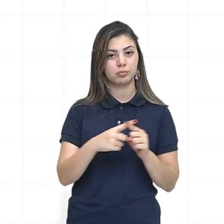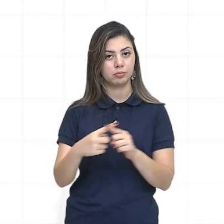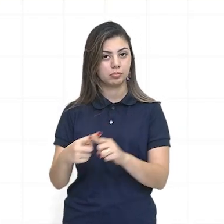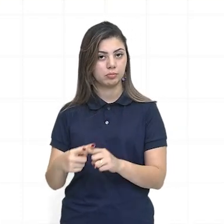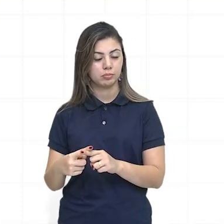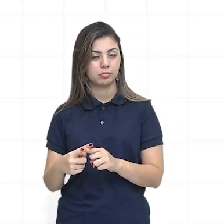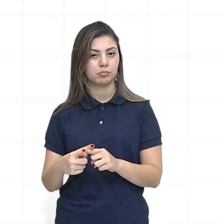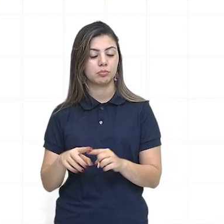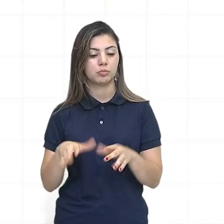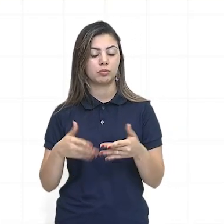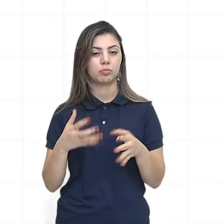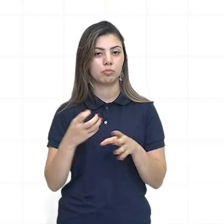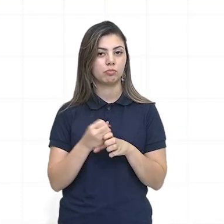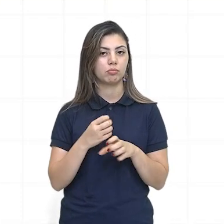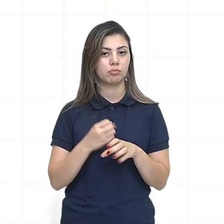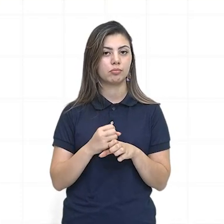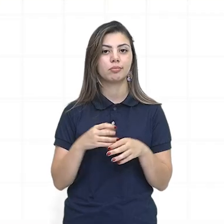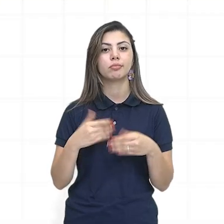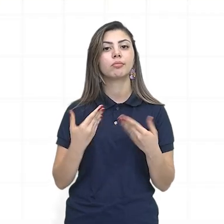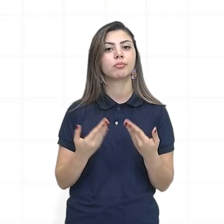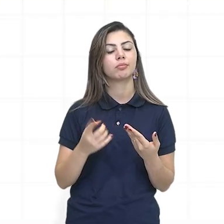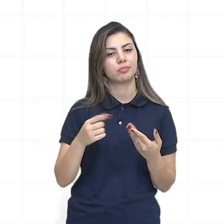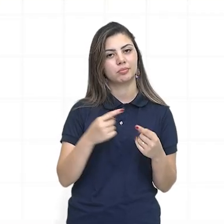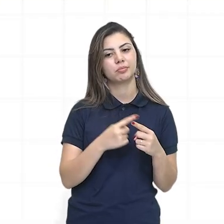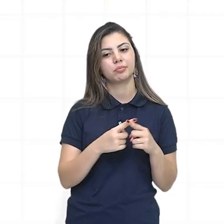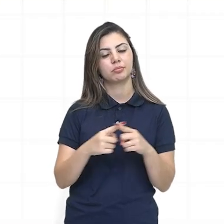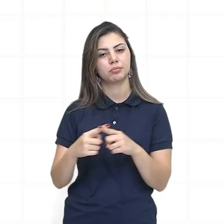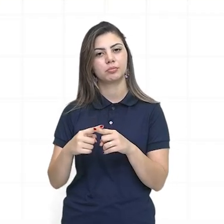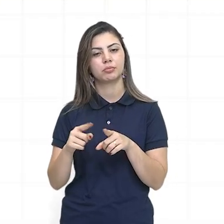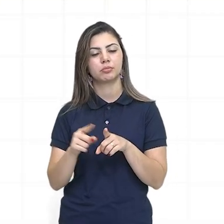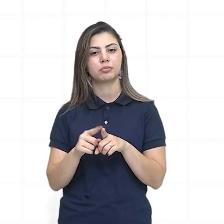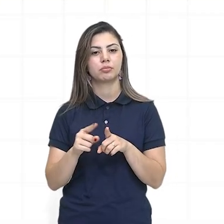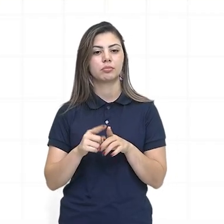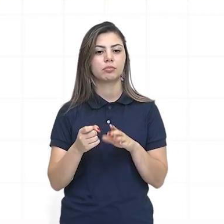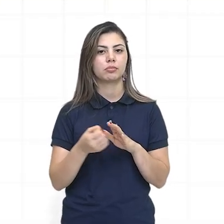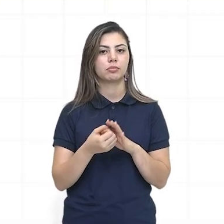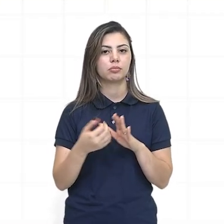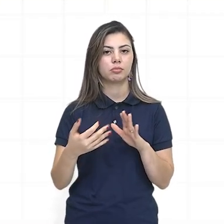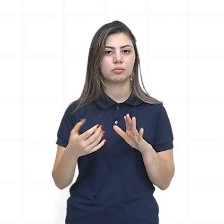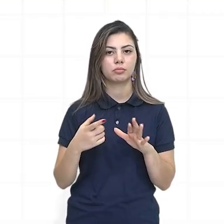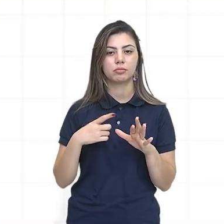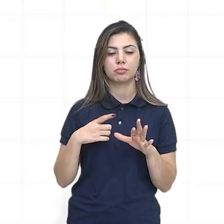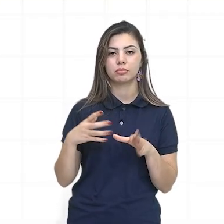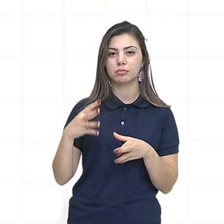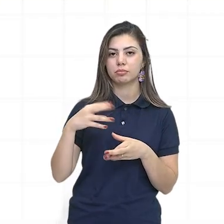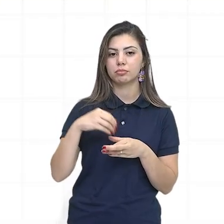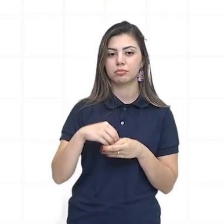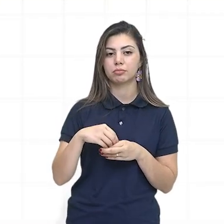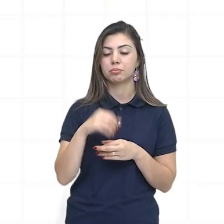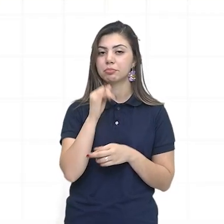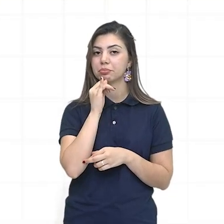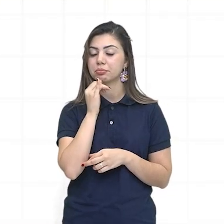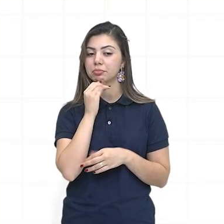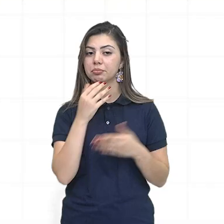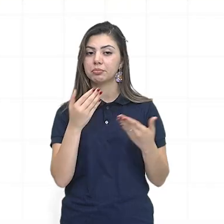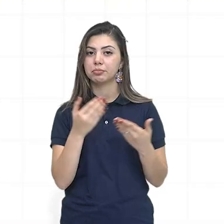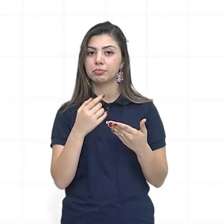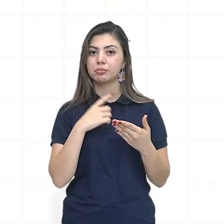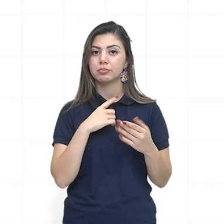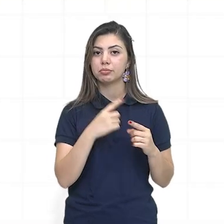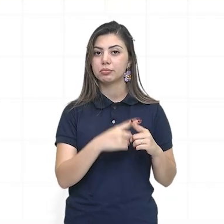estamos trabalhando, que no caso aqui é a multiplicação, e os elementos que compõem essa operação. No caso